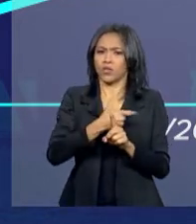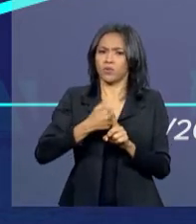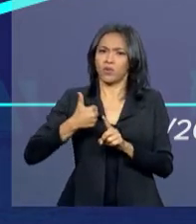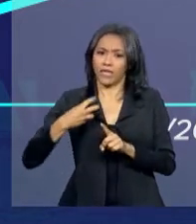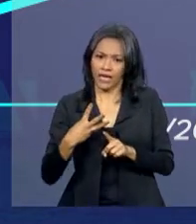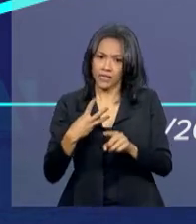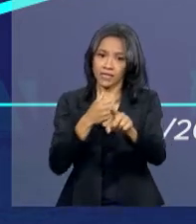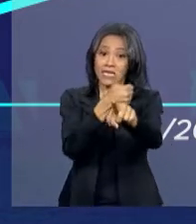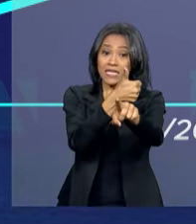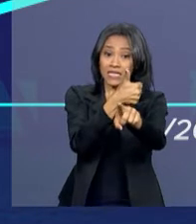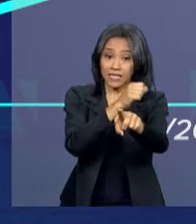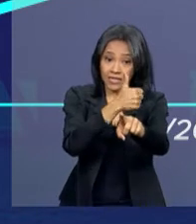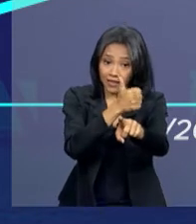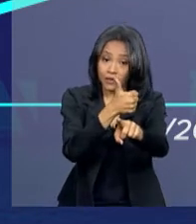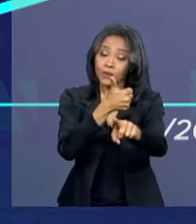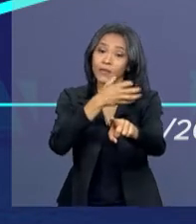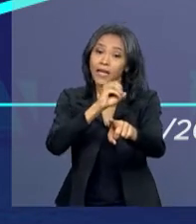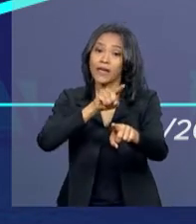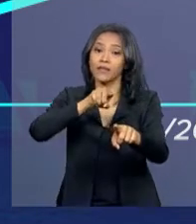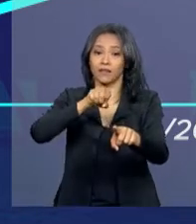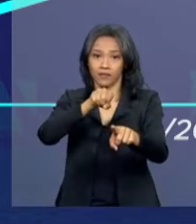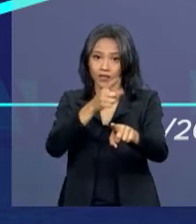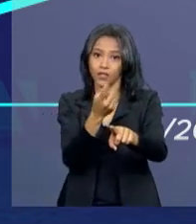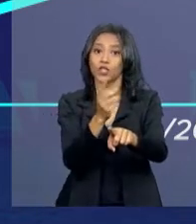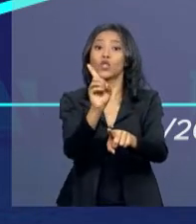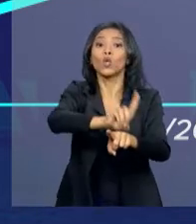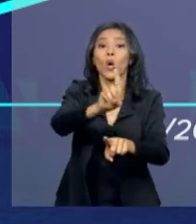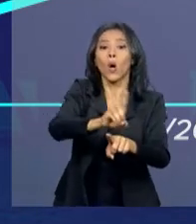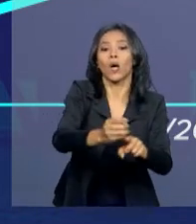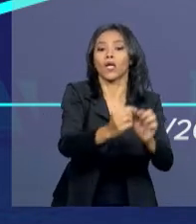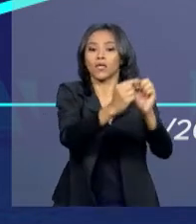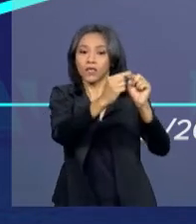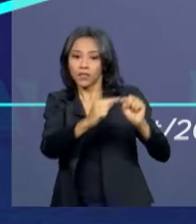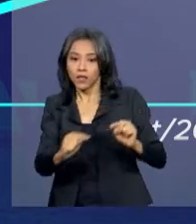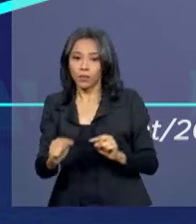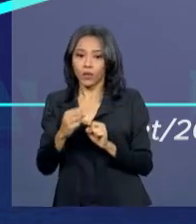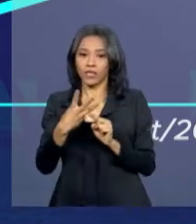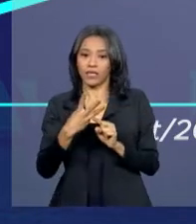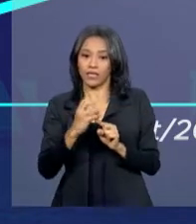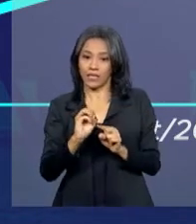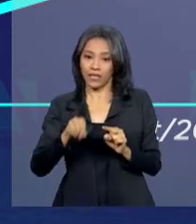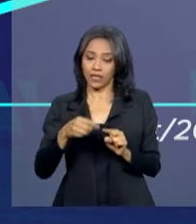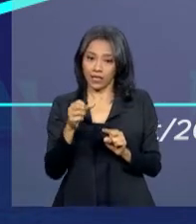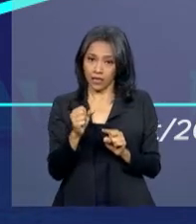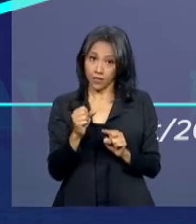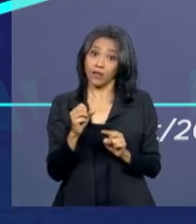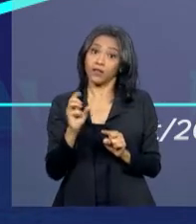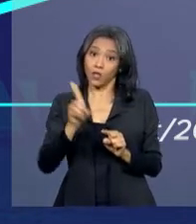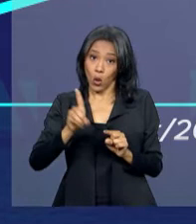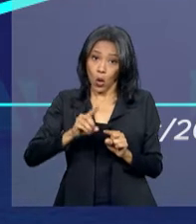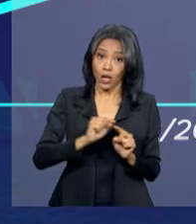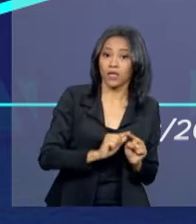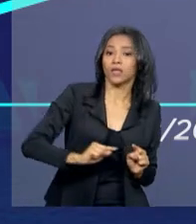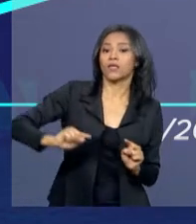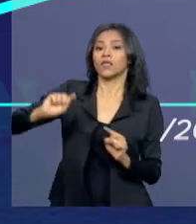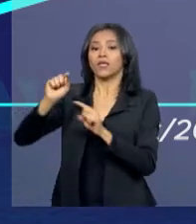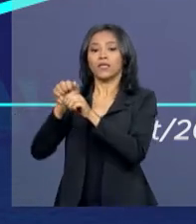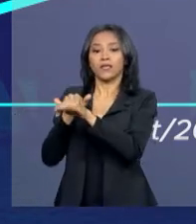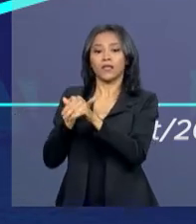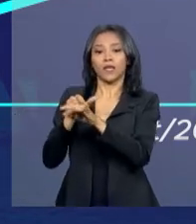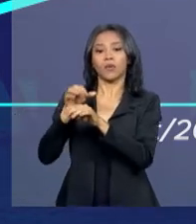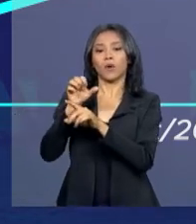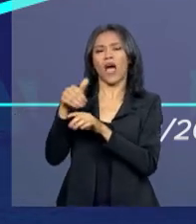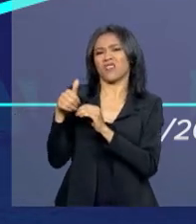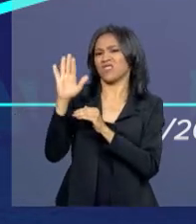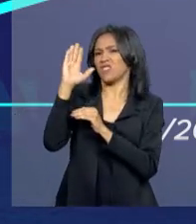110 dólares em janeiro de 2016 30 dólares e em setembro de 2018 acima de 80 dólares